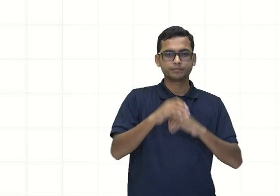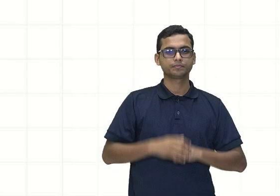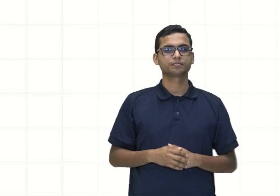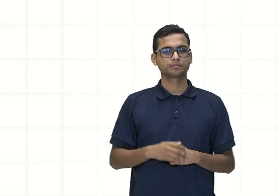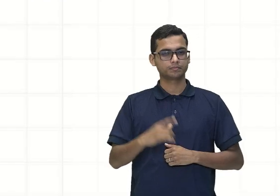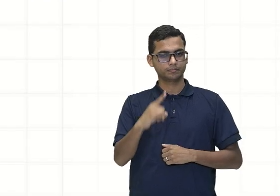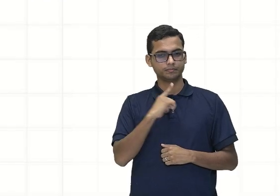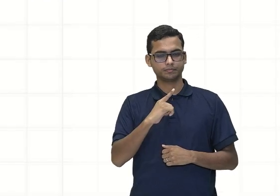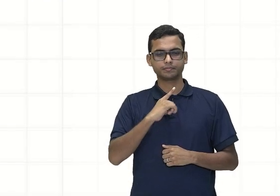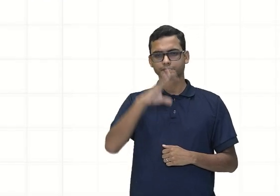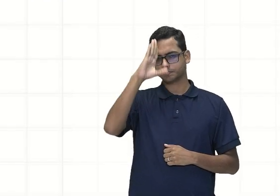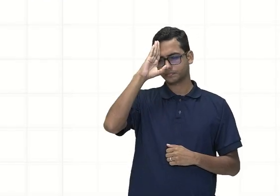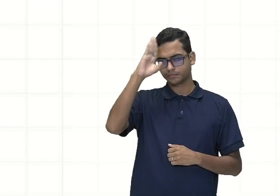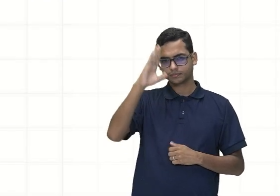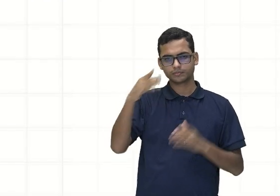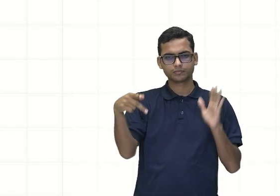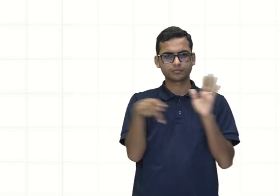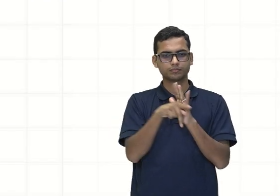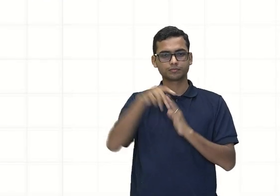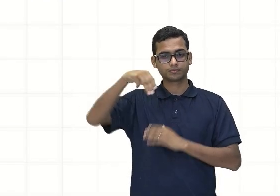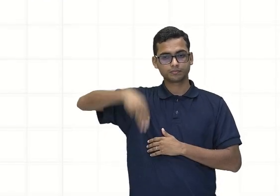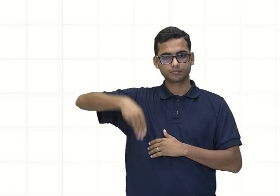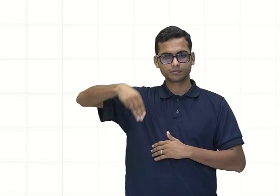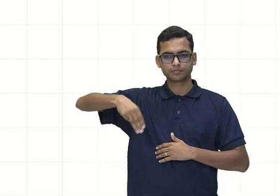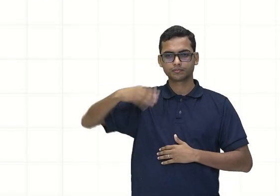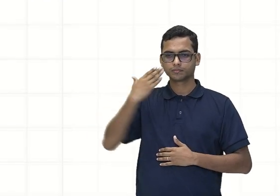unidade central, que é o metro.